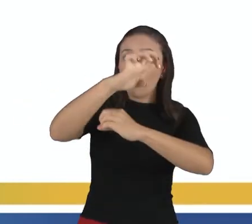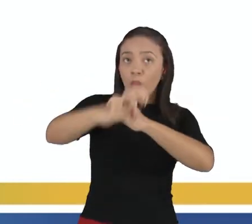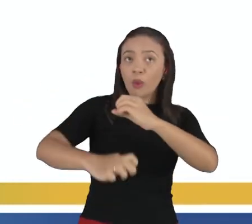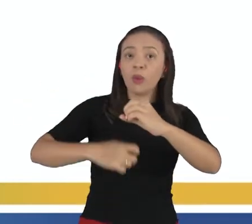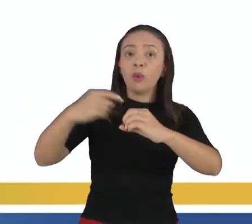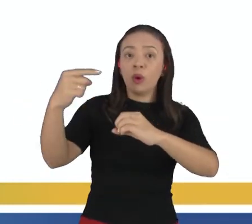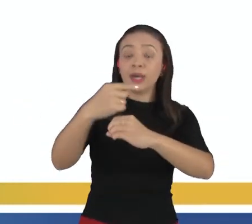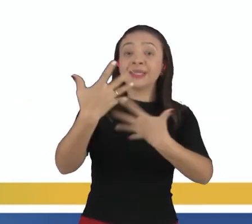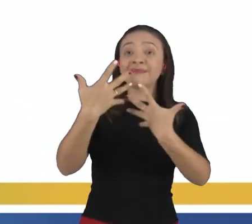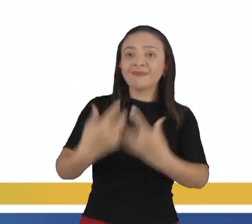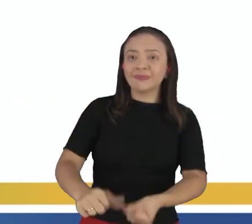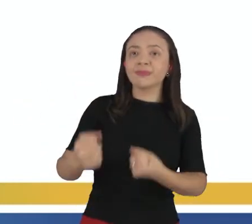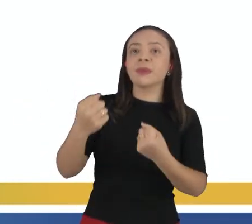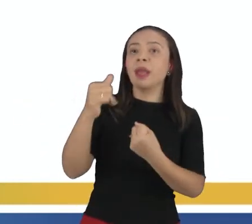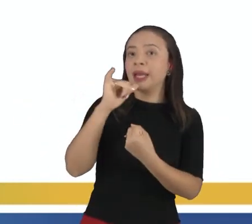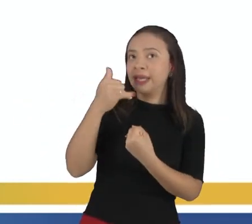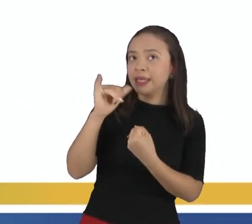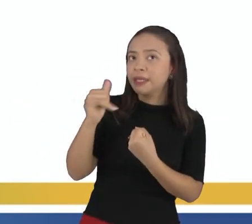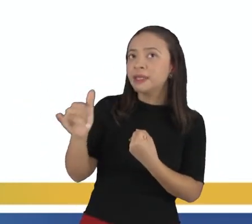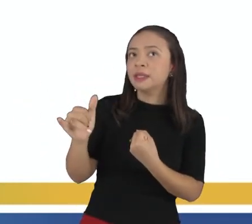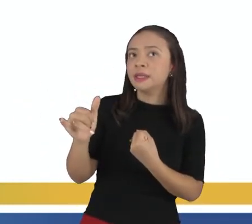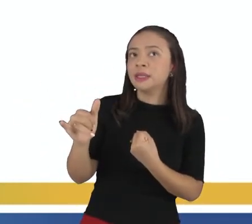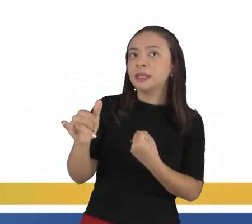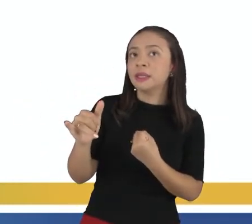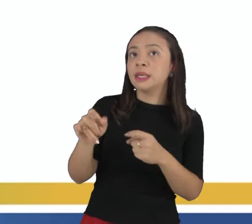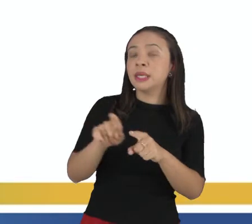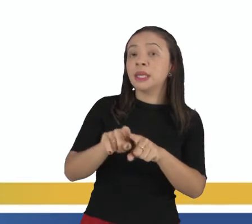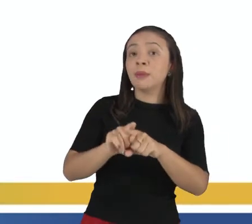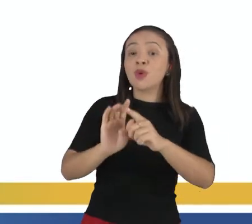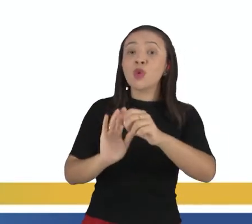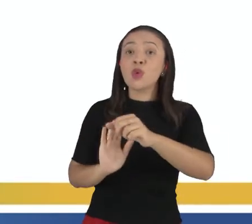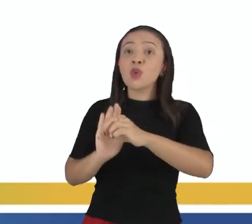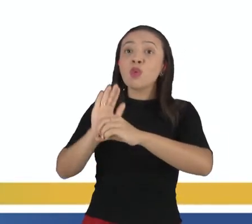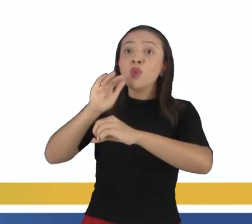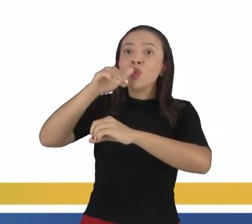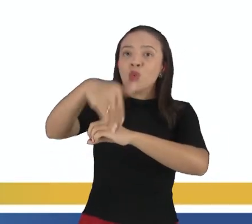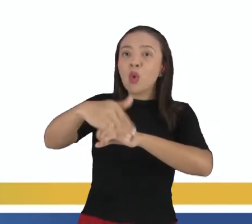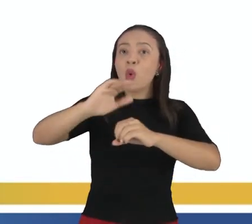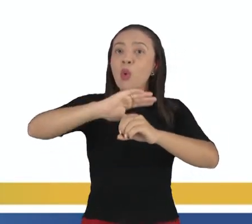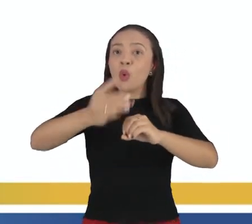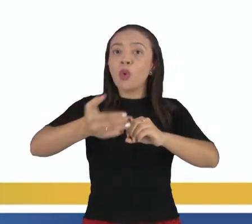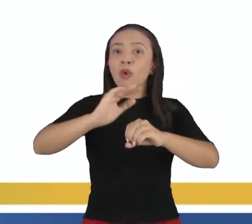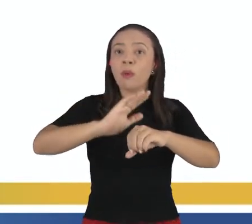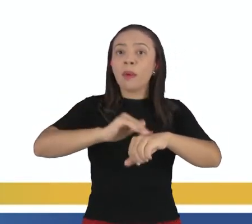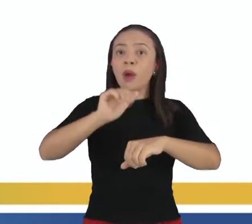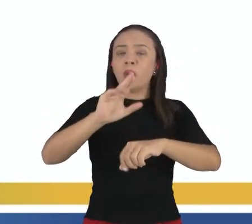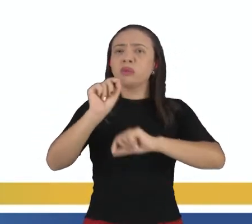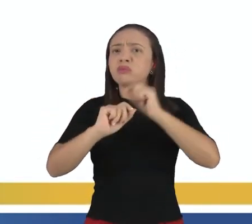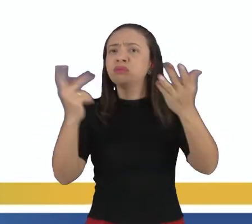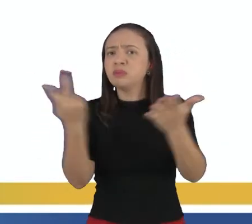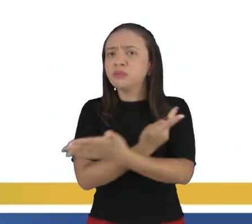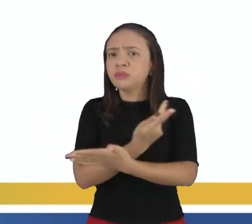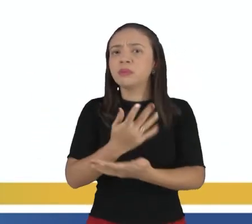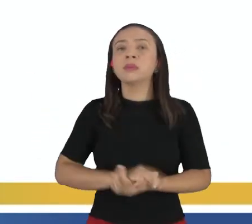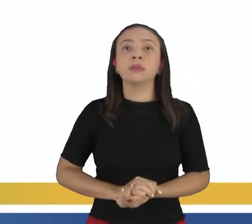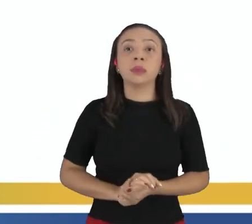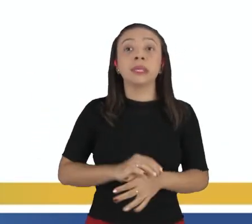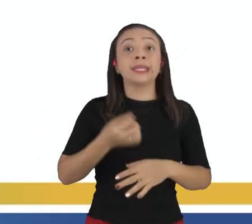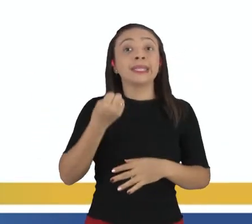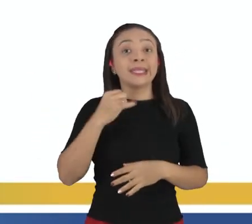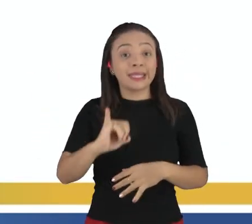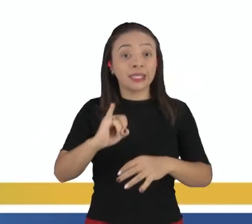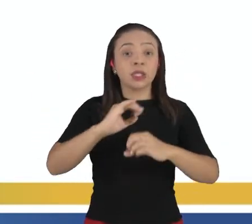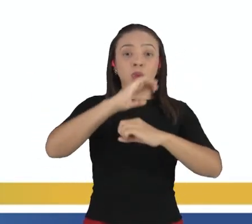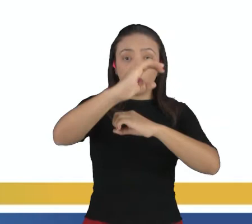elétron absorve energia e pula para um nível mais excitado. O que acontece nessa situação? Quando o elétron